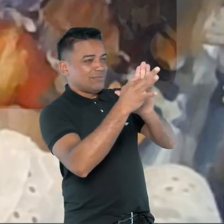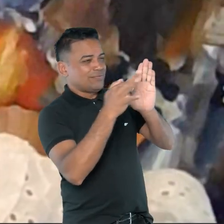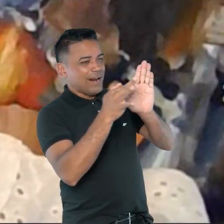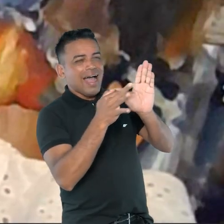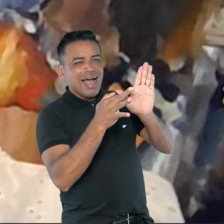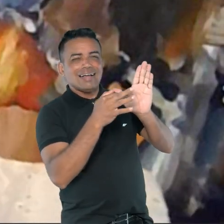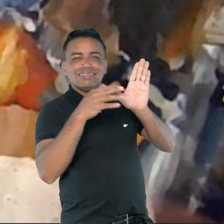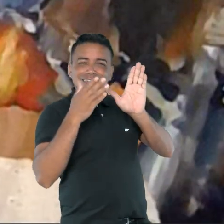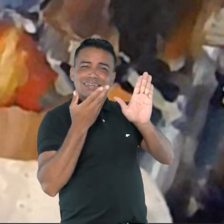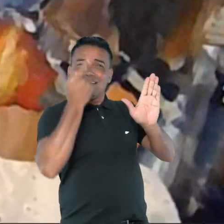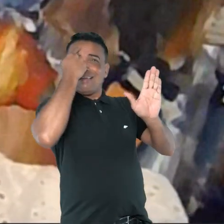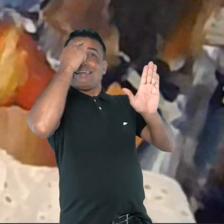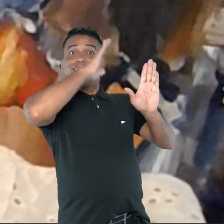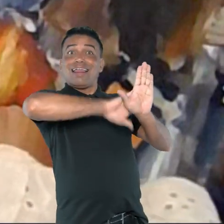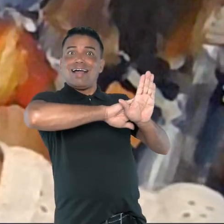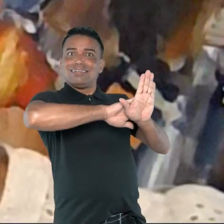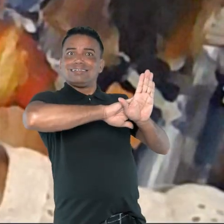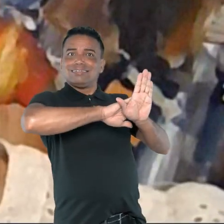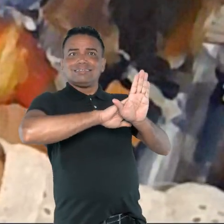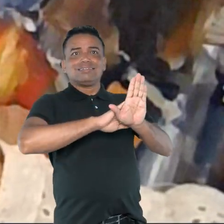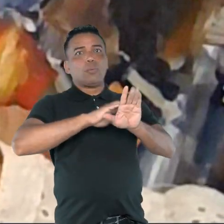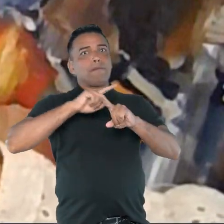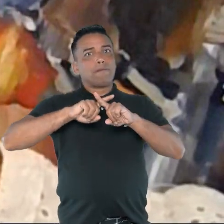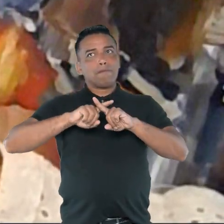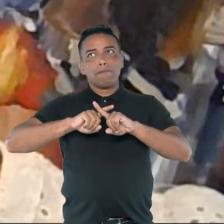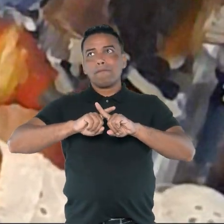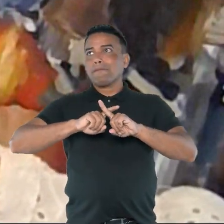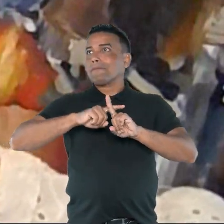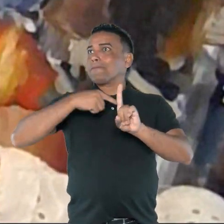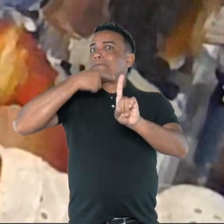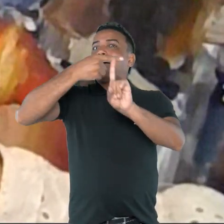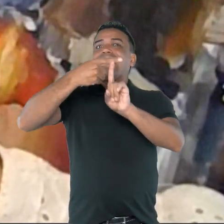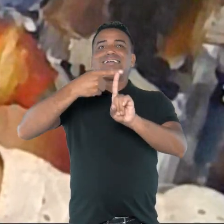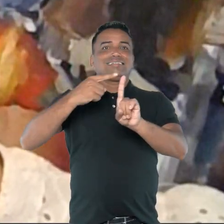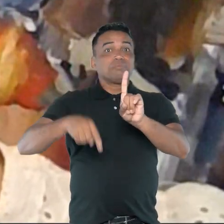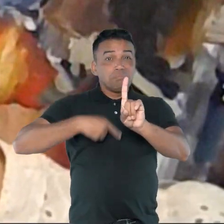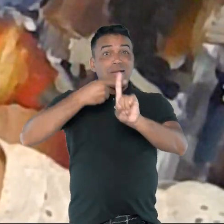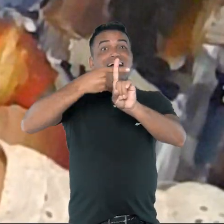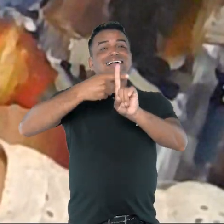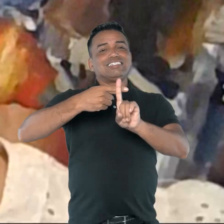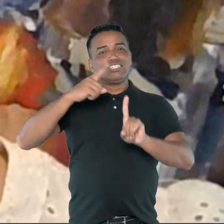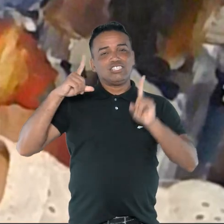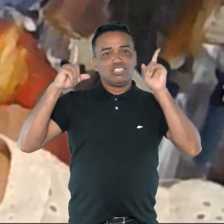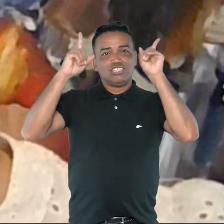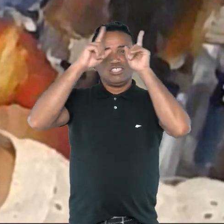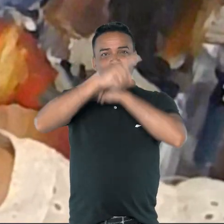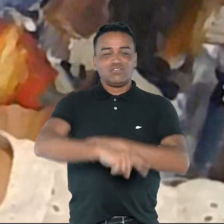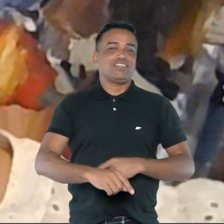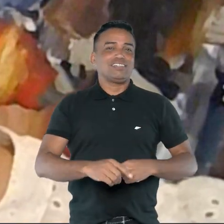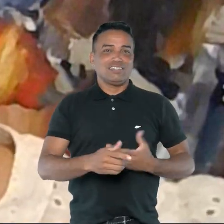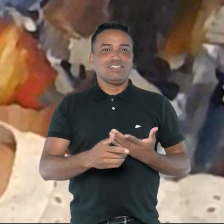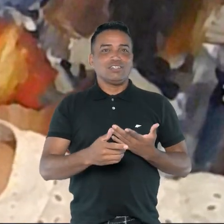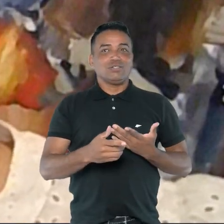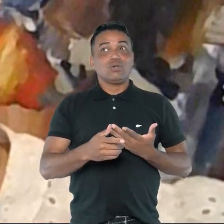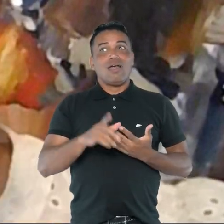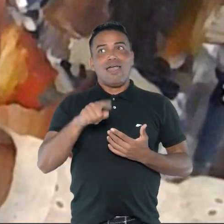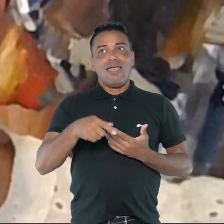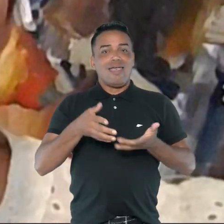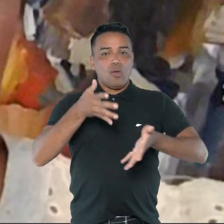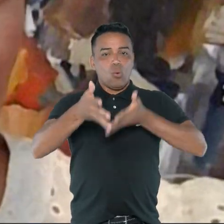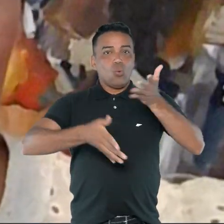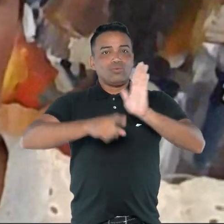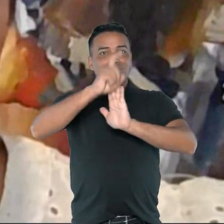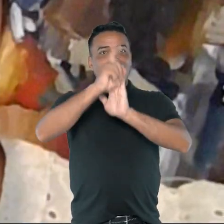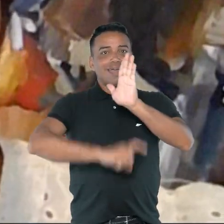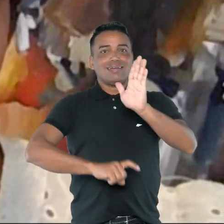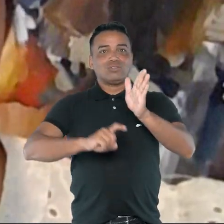Então, essas entrelinhas eu acho que foram o mais difícil para mim, porque é isso. É uma